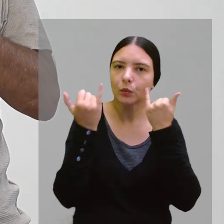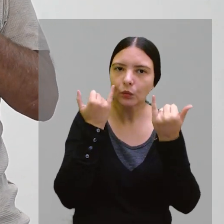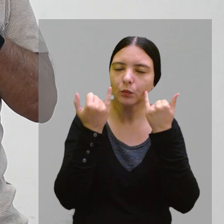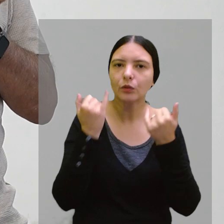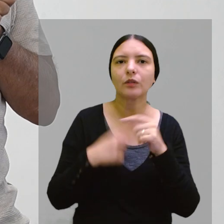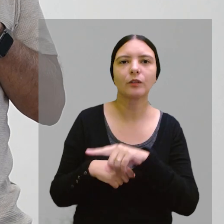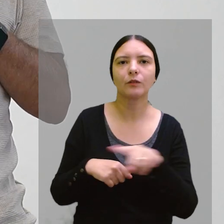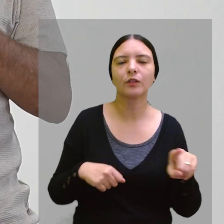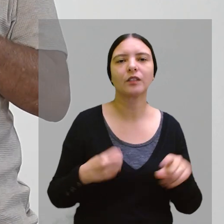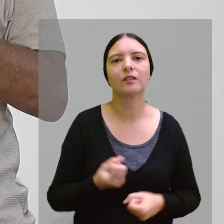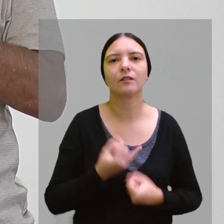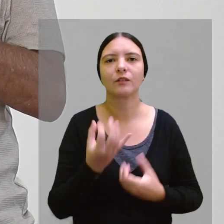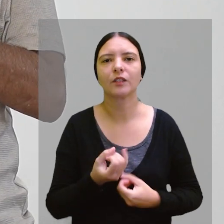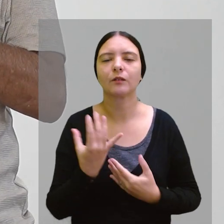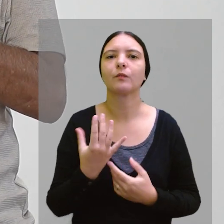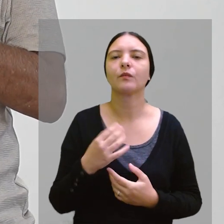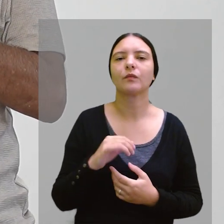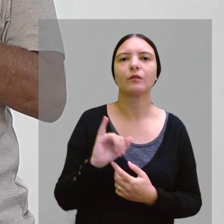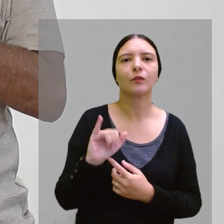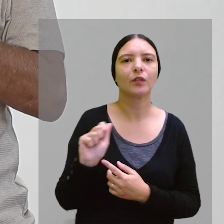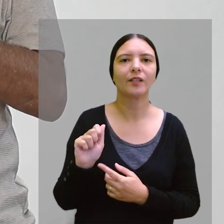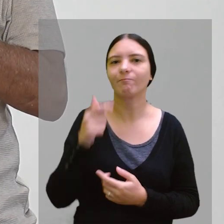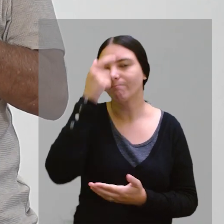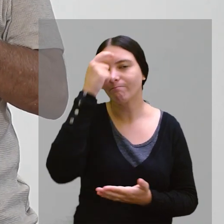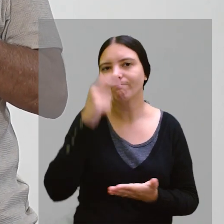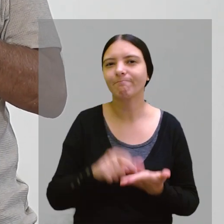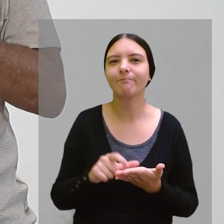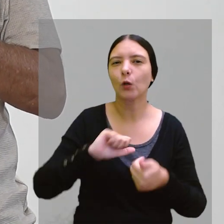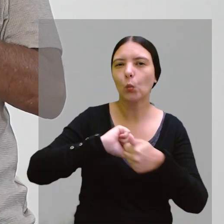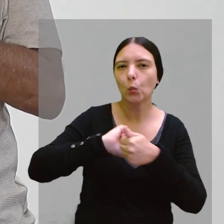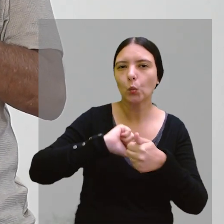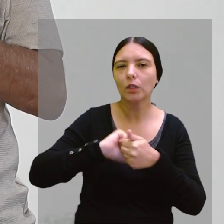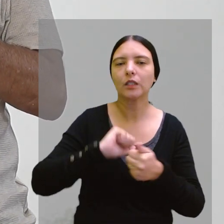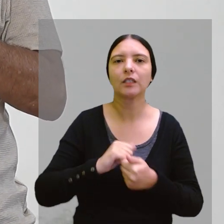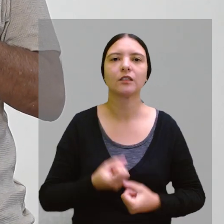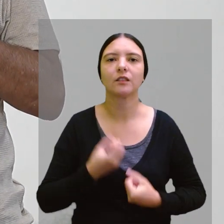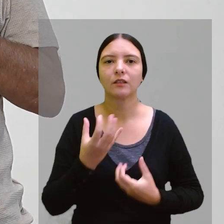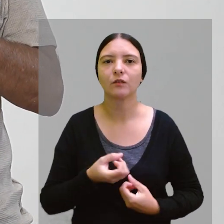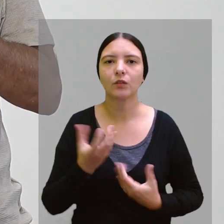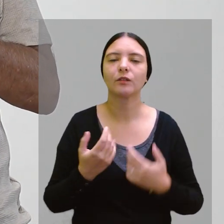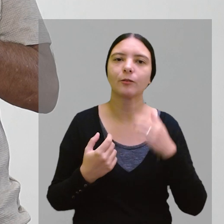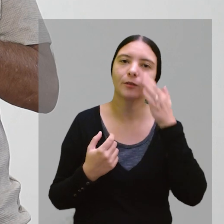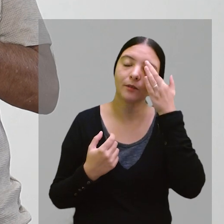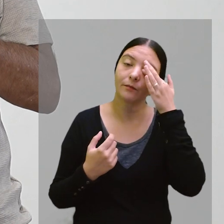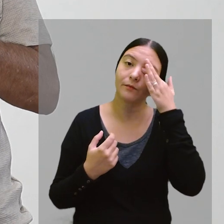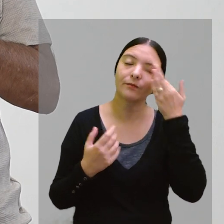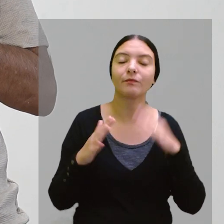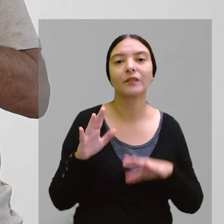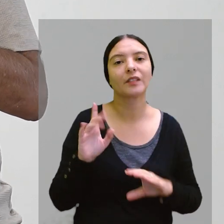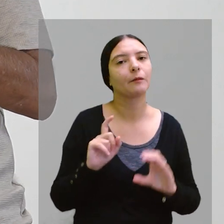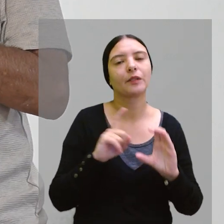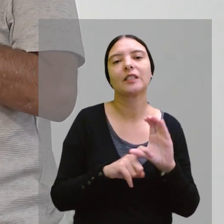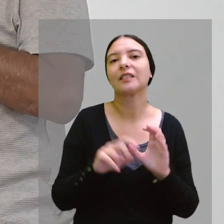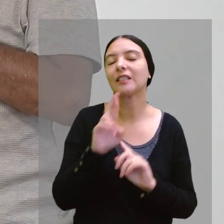informações que vocês dão para a inteligência artificial, a qualidade dessas informações, disso